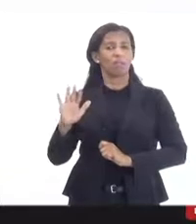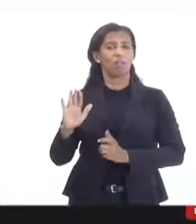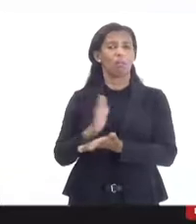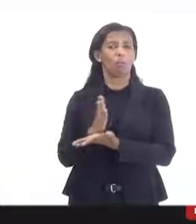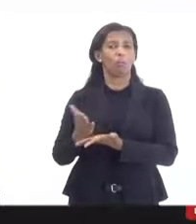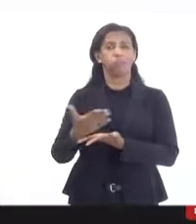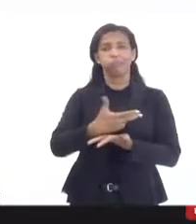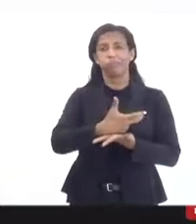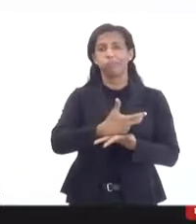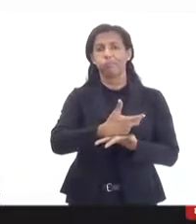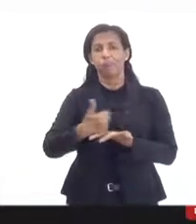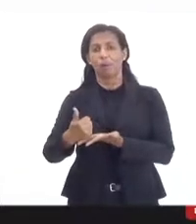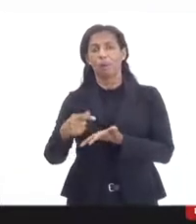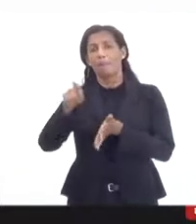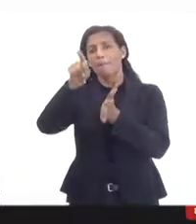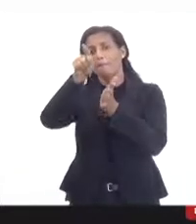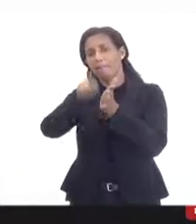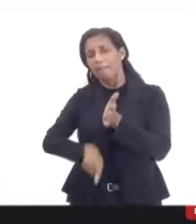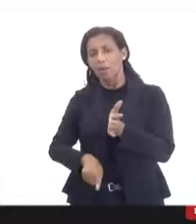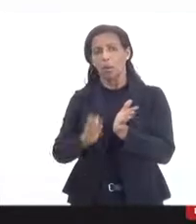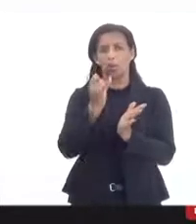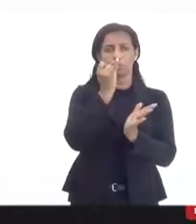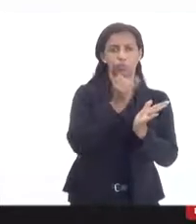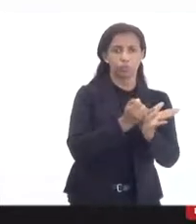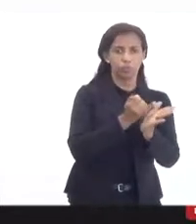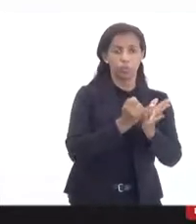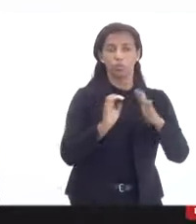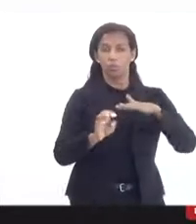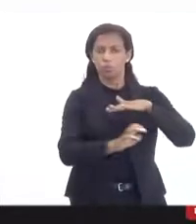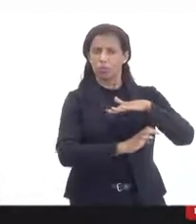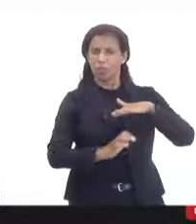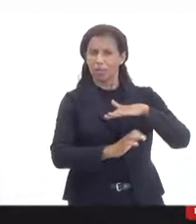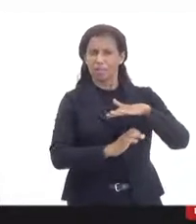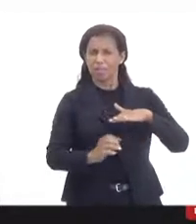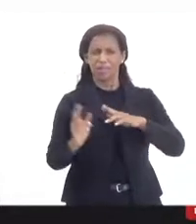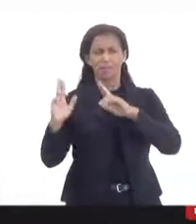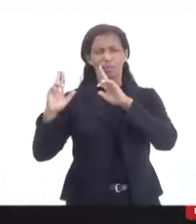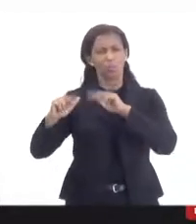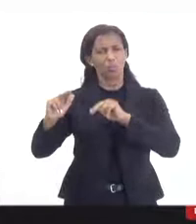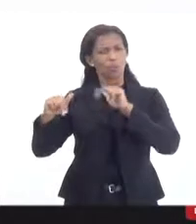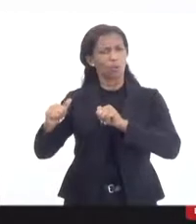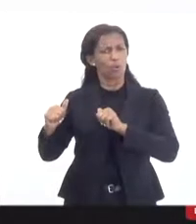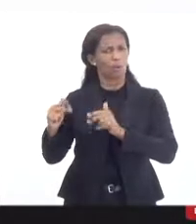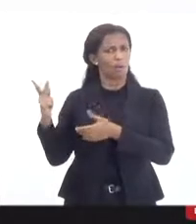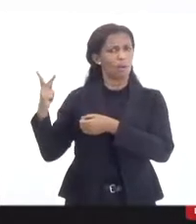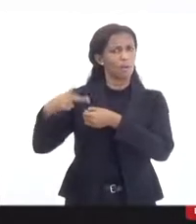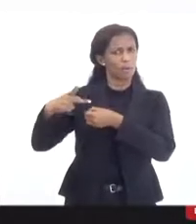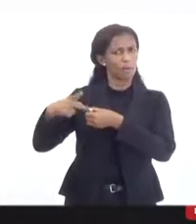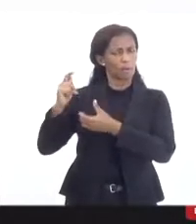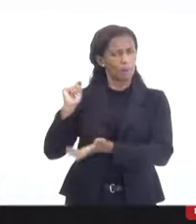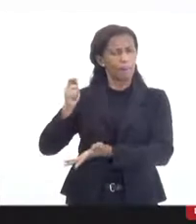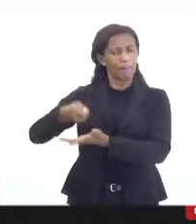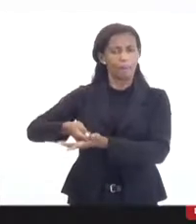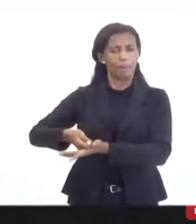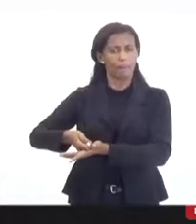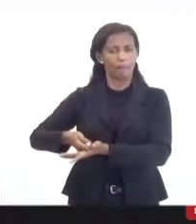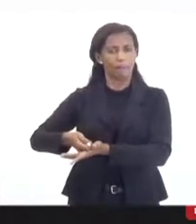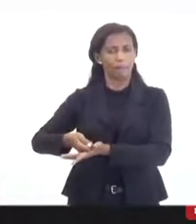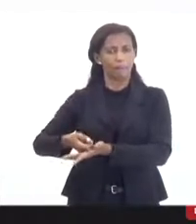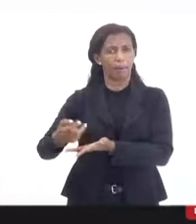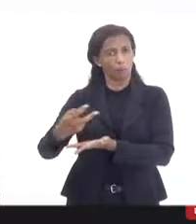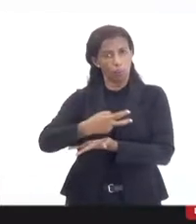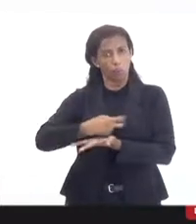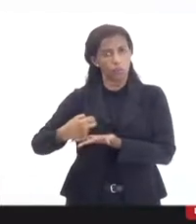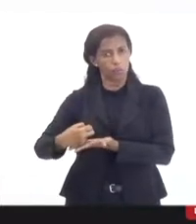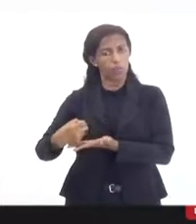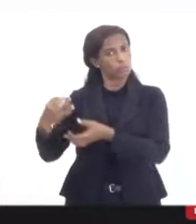algum pagamento a menor de tributo. Só que a empresa, em momento algum, teve um pagamento a menor de tributo. A Petrobras pagou todo o tributo